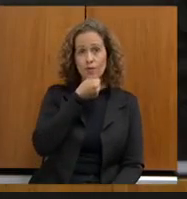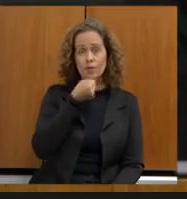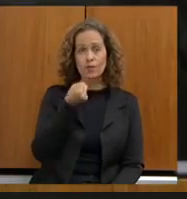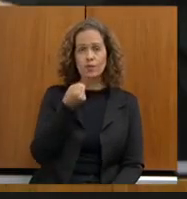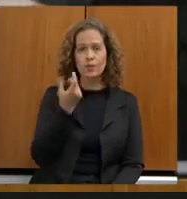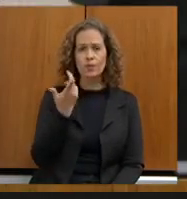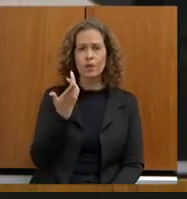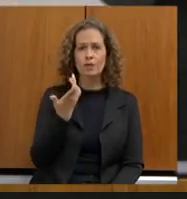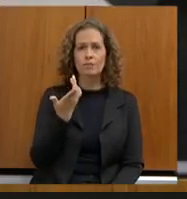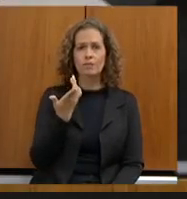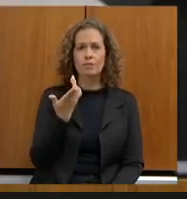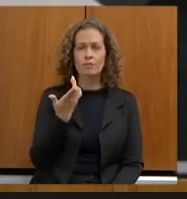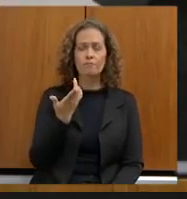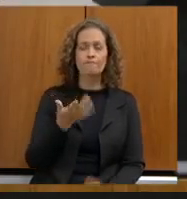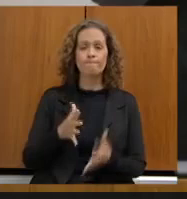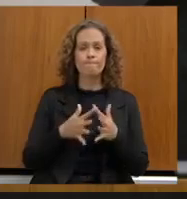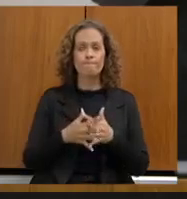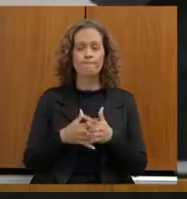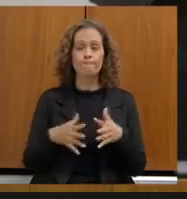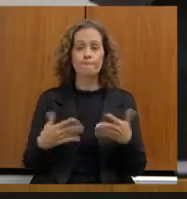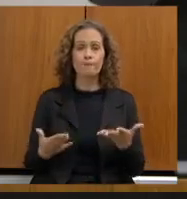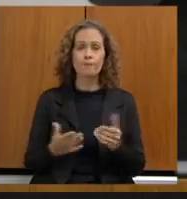Lúcia tá saúde